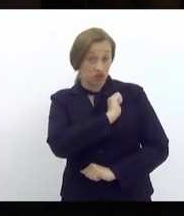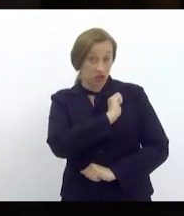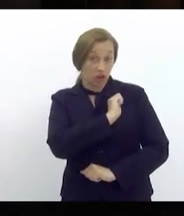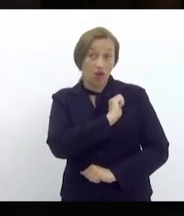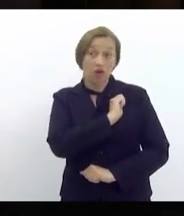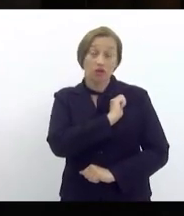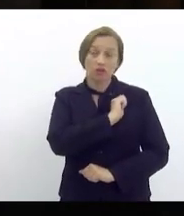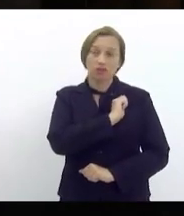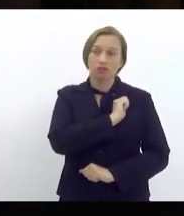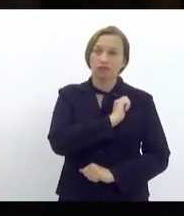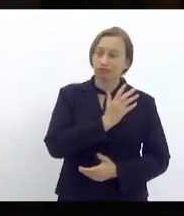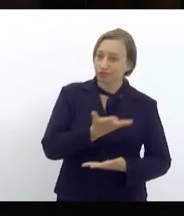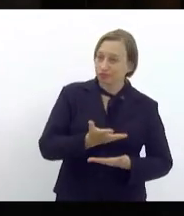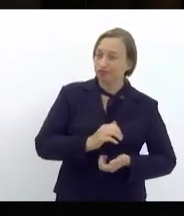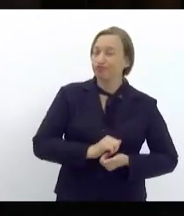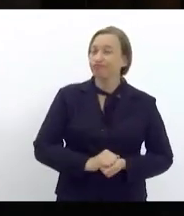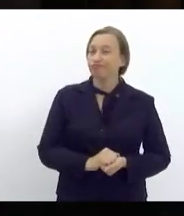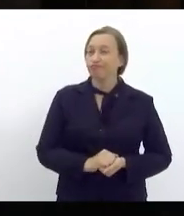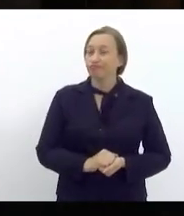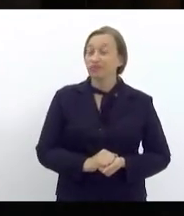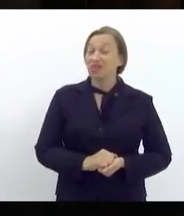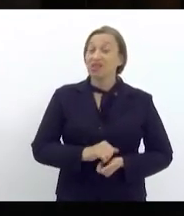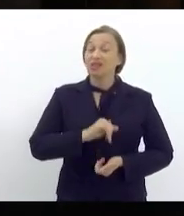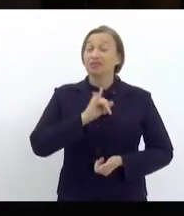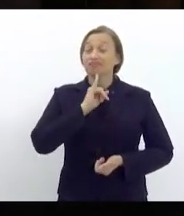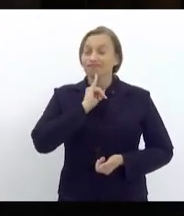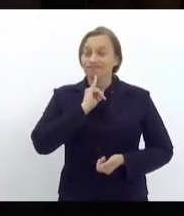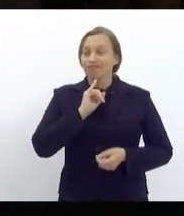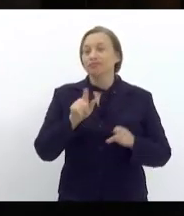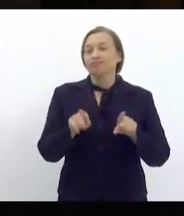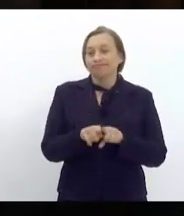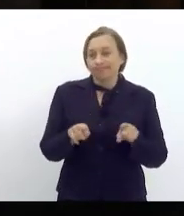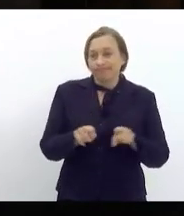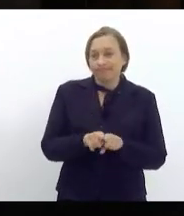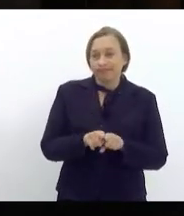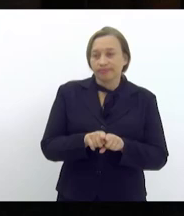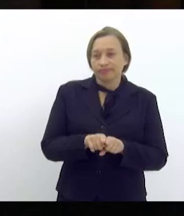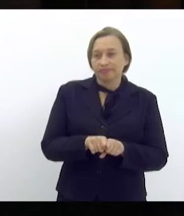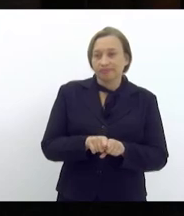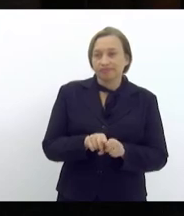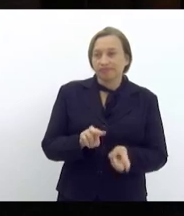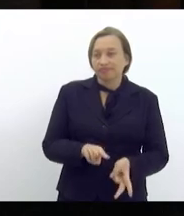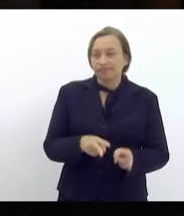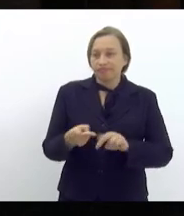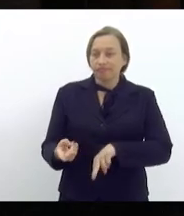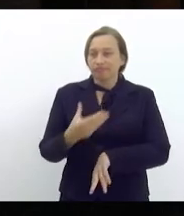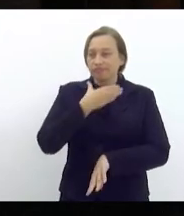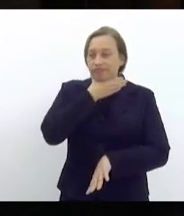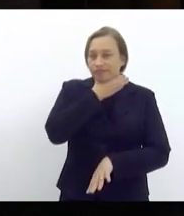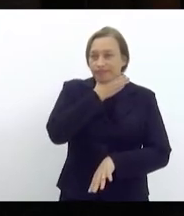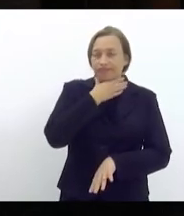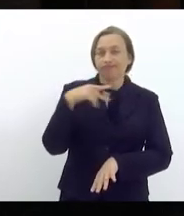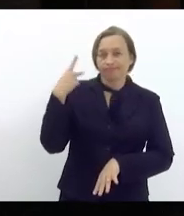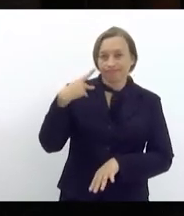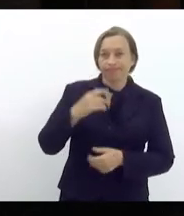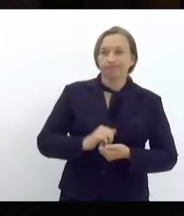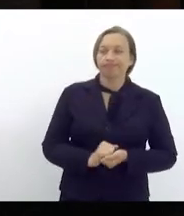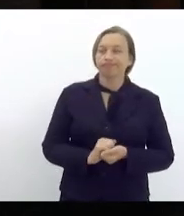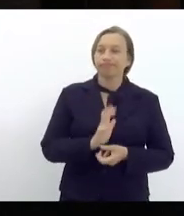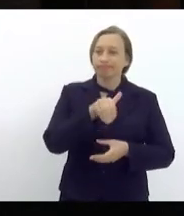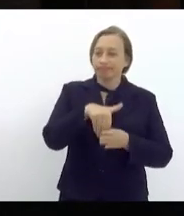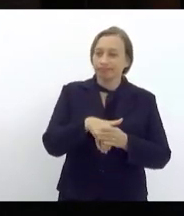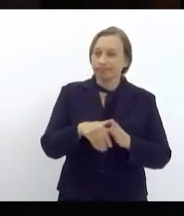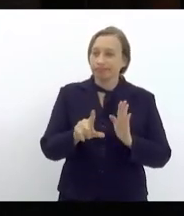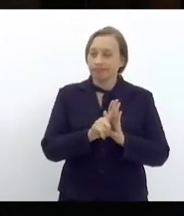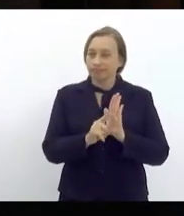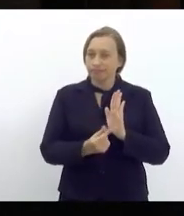crise financeira e que infelizmente também caminha para mais uma crise política a votação da